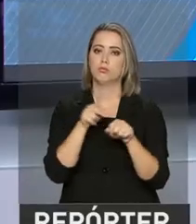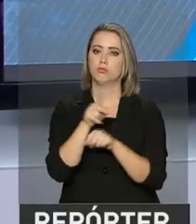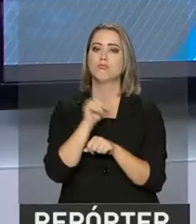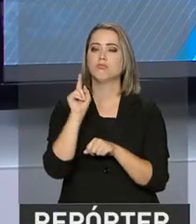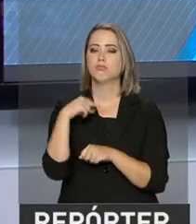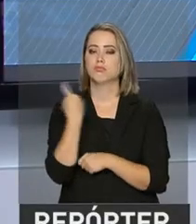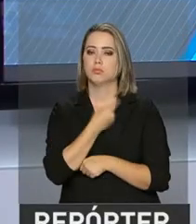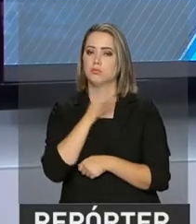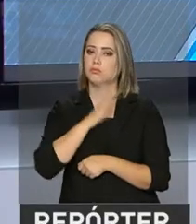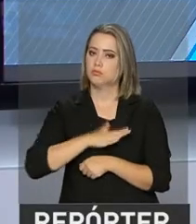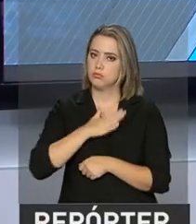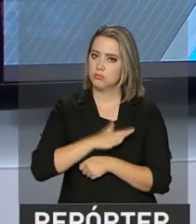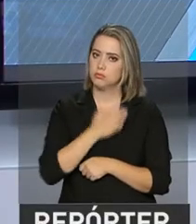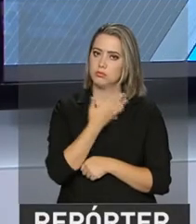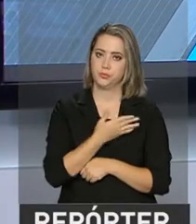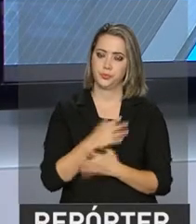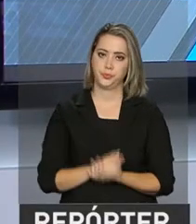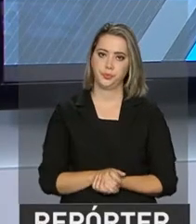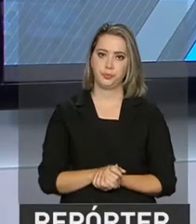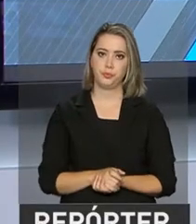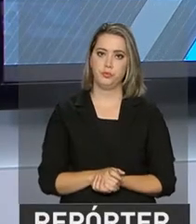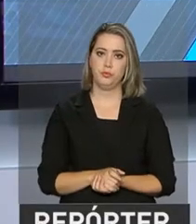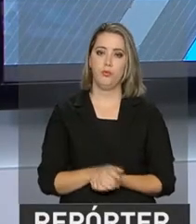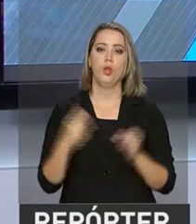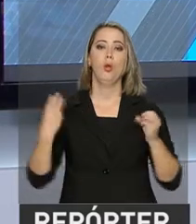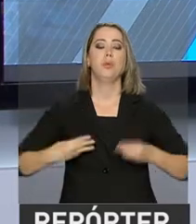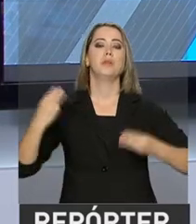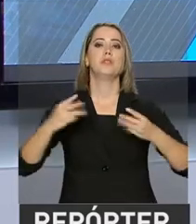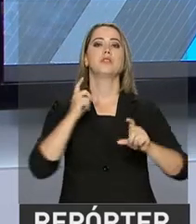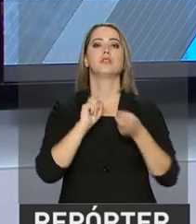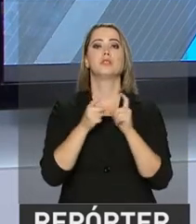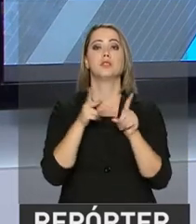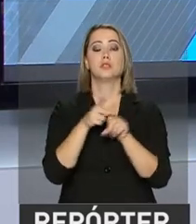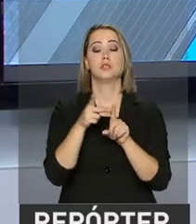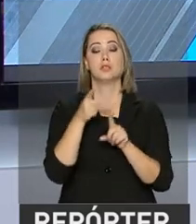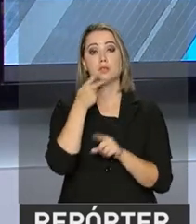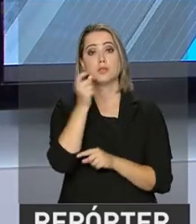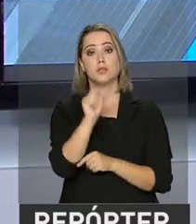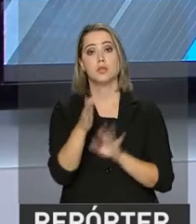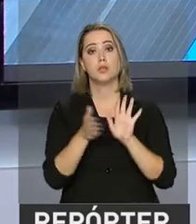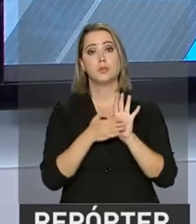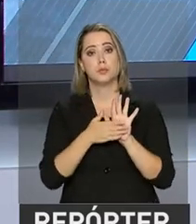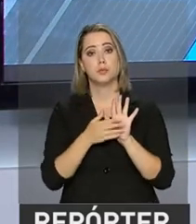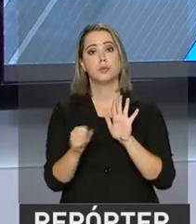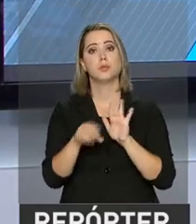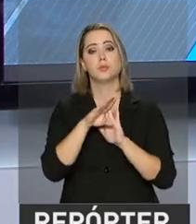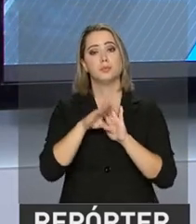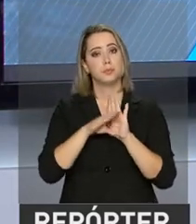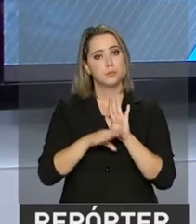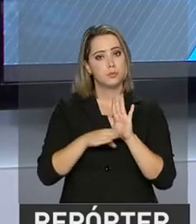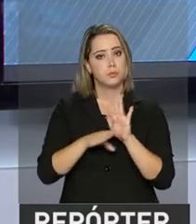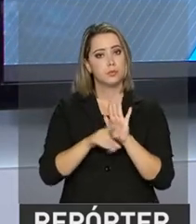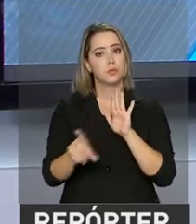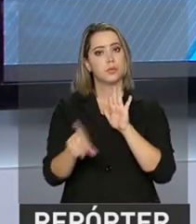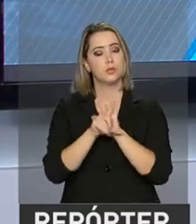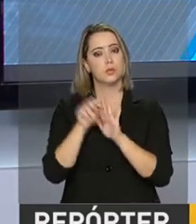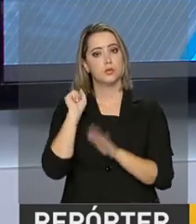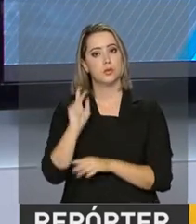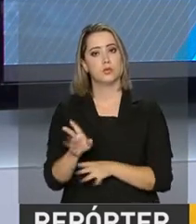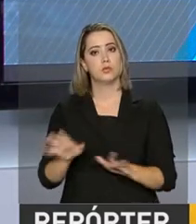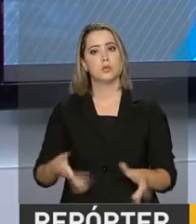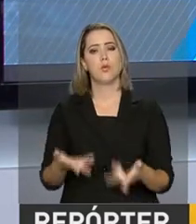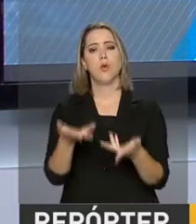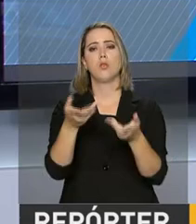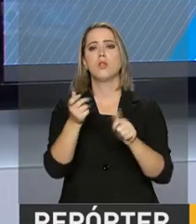segundo o ministério da fazenda com as mudanças propostas no projeto pela câmara dos deputados a reforma da previdência deve